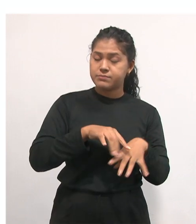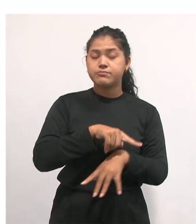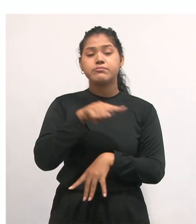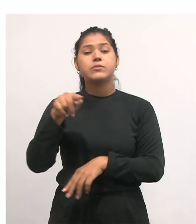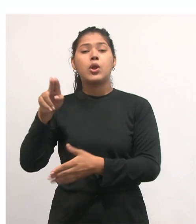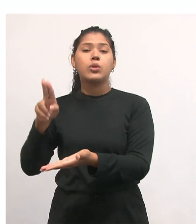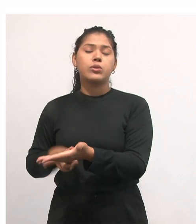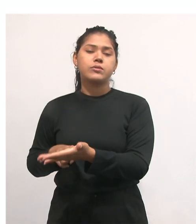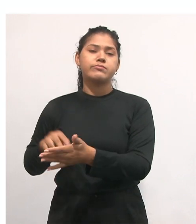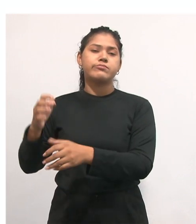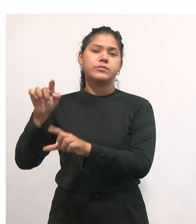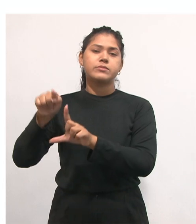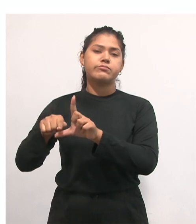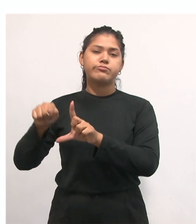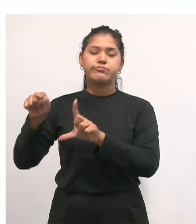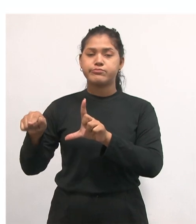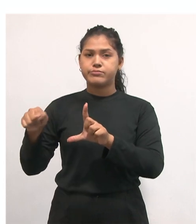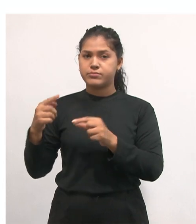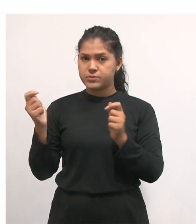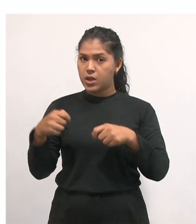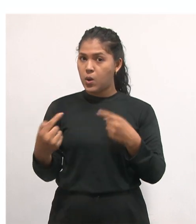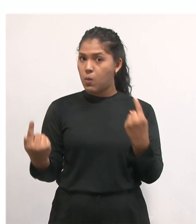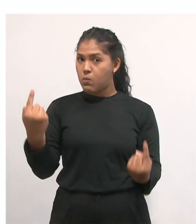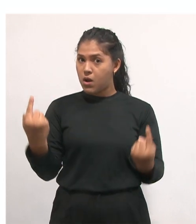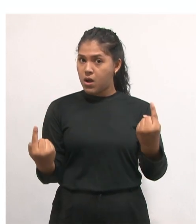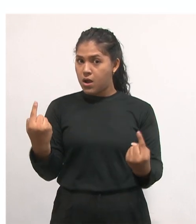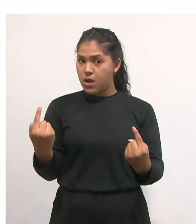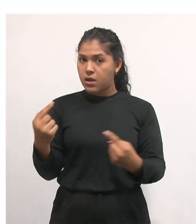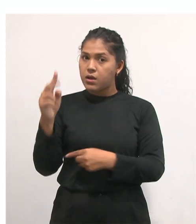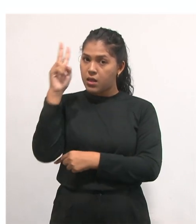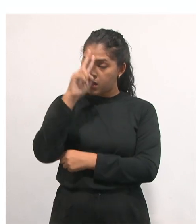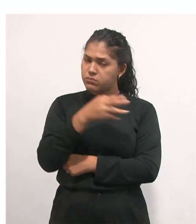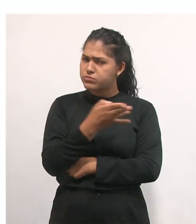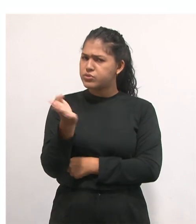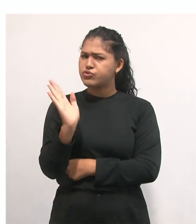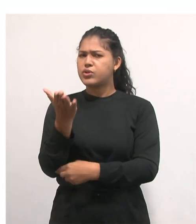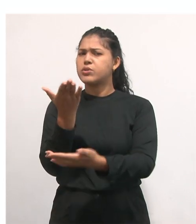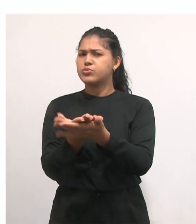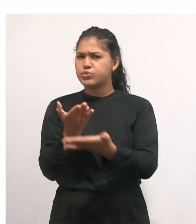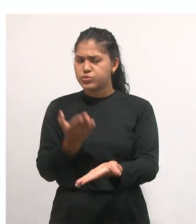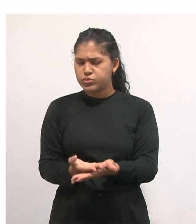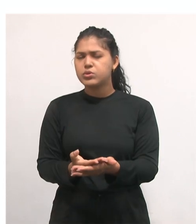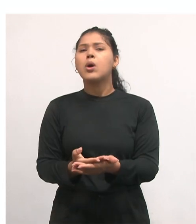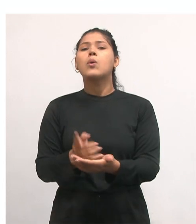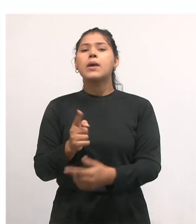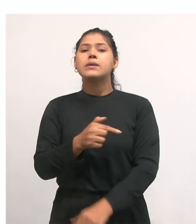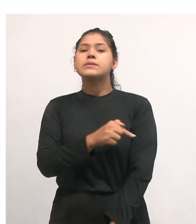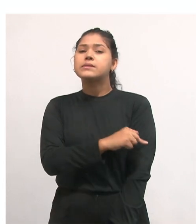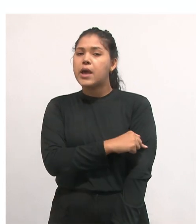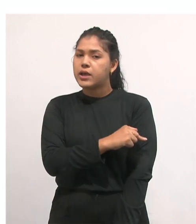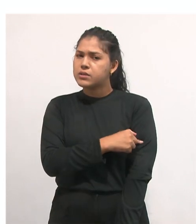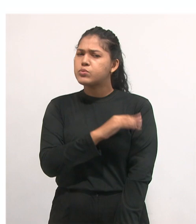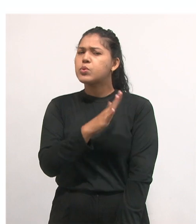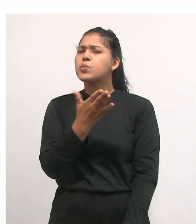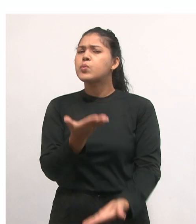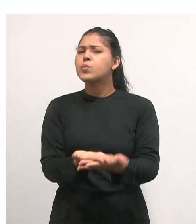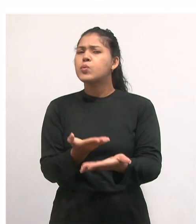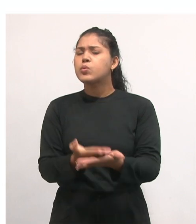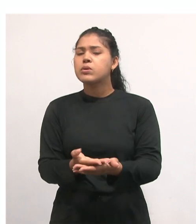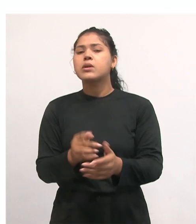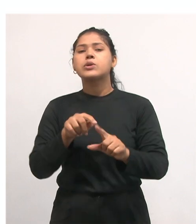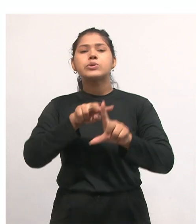de estatística, ok? Pessoal, lembrando que a gente estudou, vocês desde o 7º ano estudam